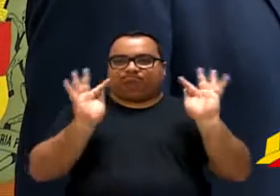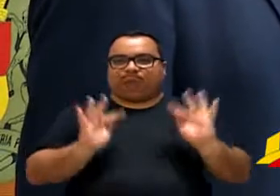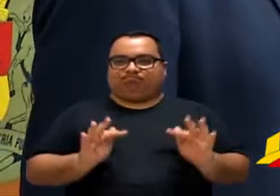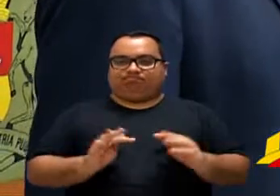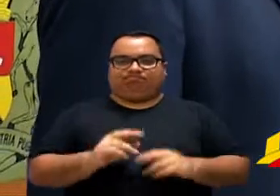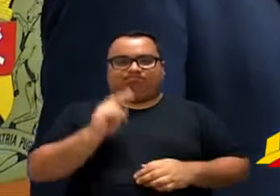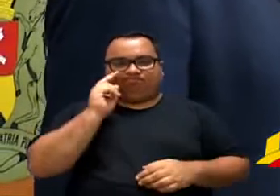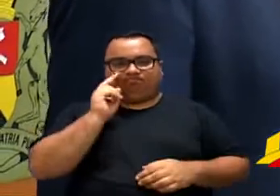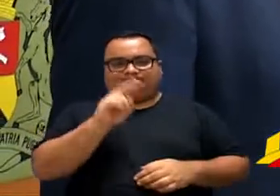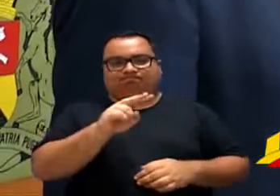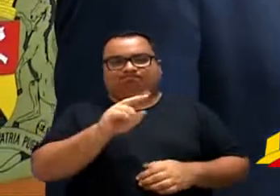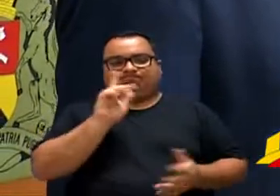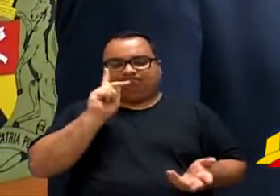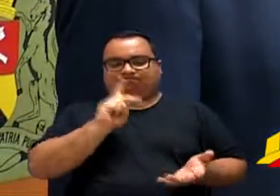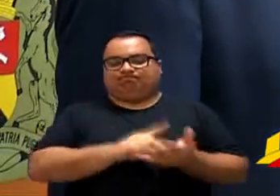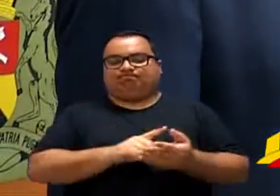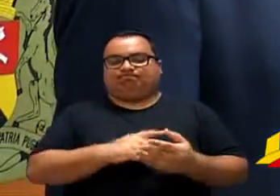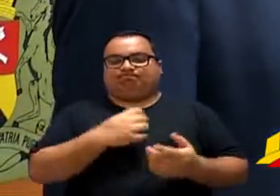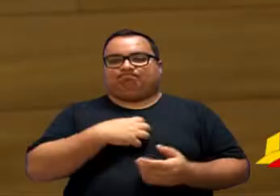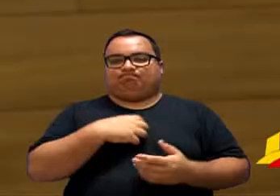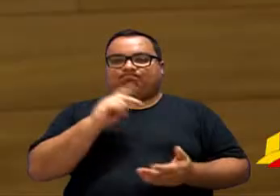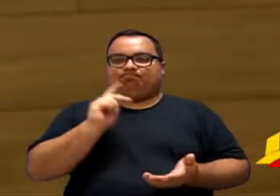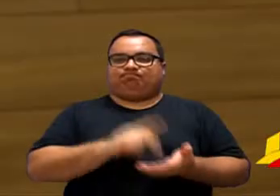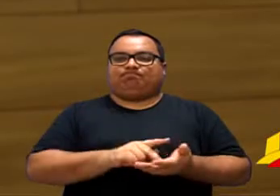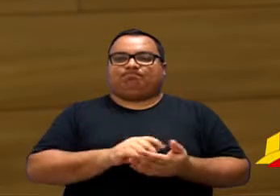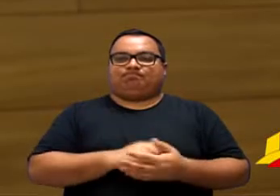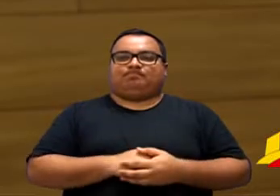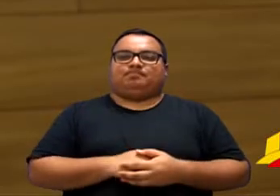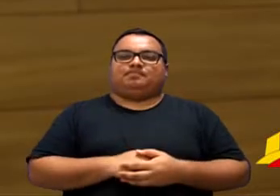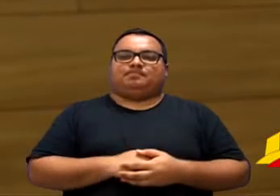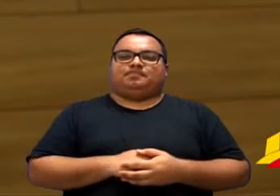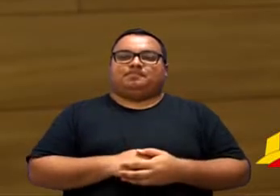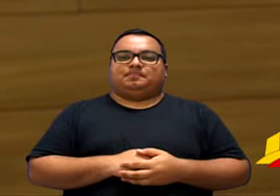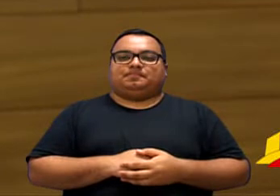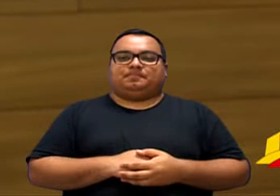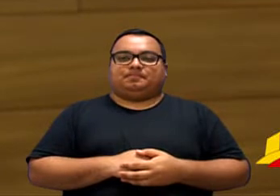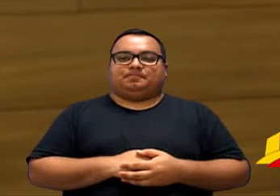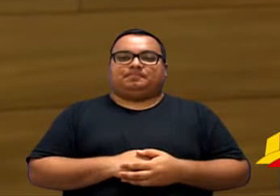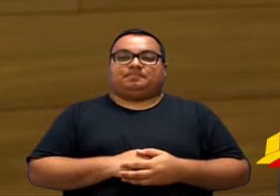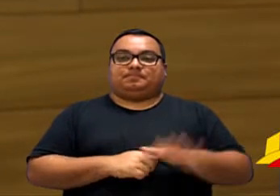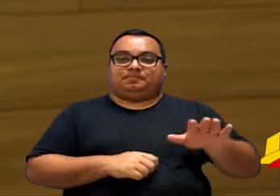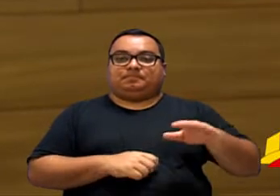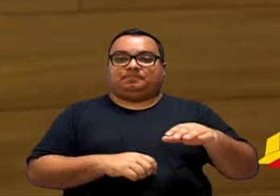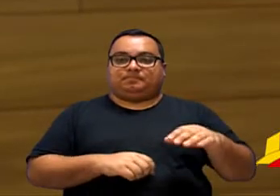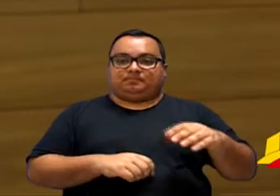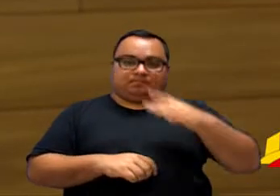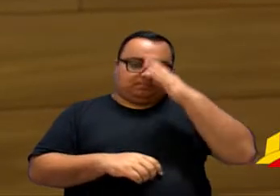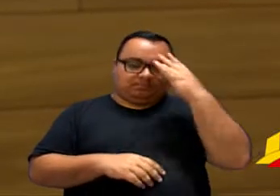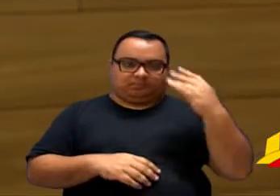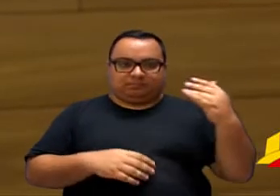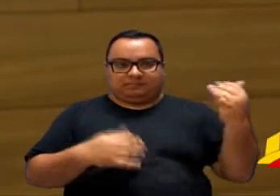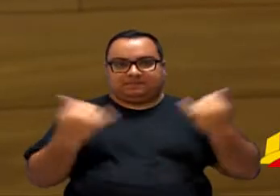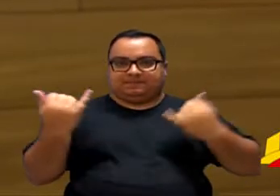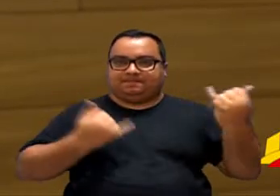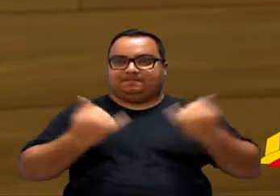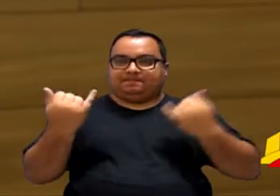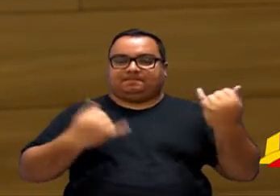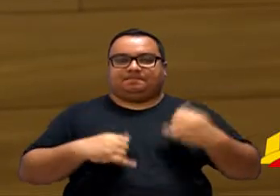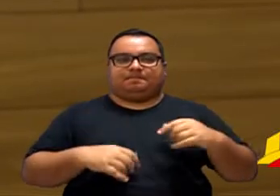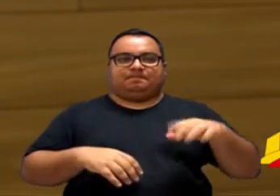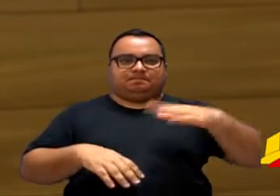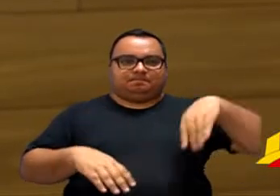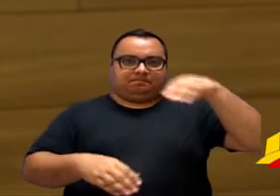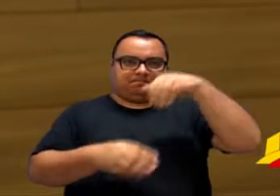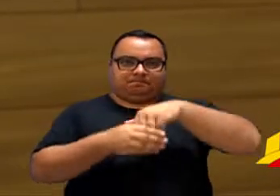sinceridade o Ballas falou comigo e falou olha Vitão muita gente tá falando que vai votar em você e me tenha certeza aqui que